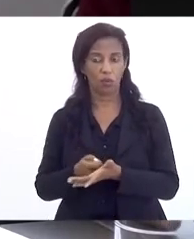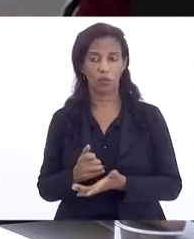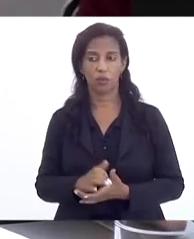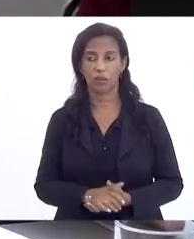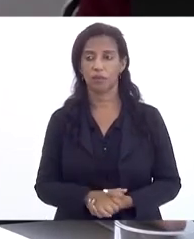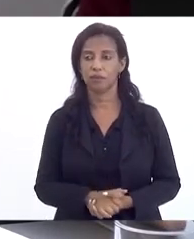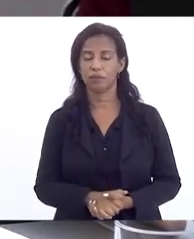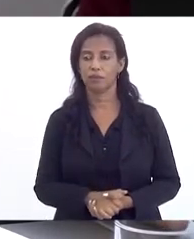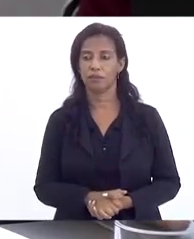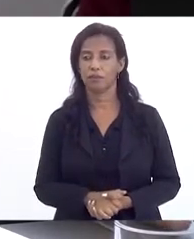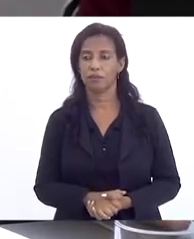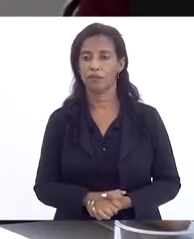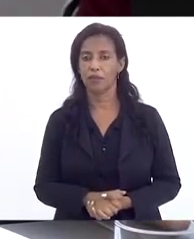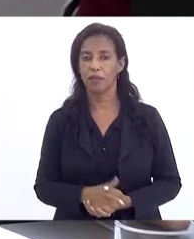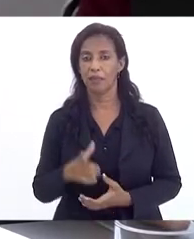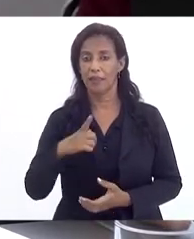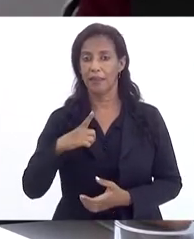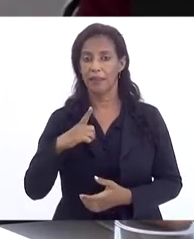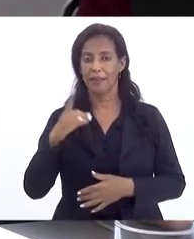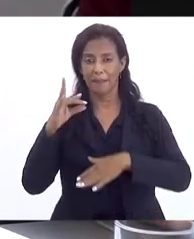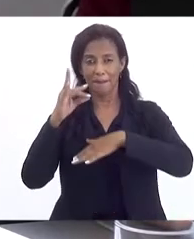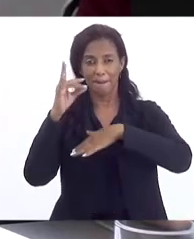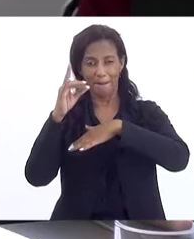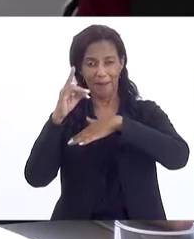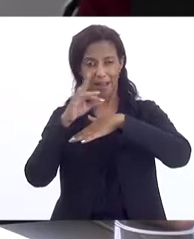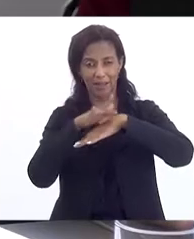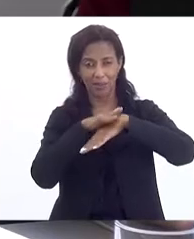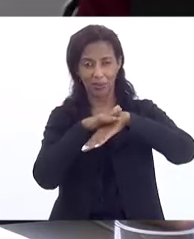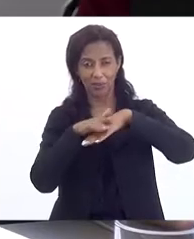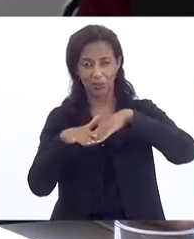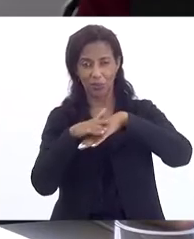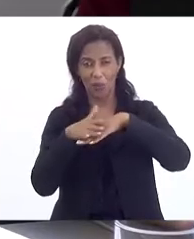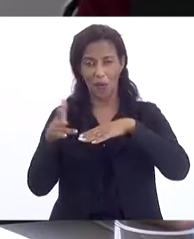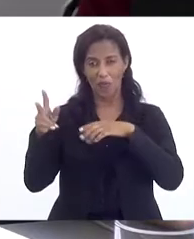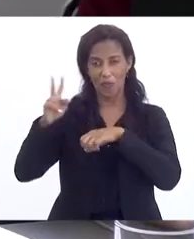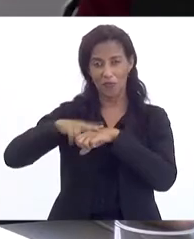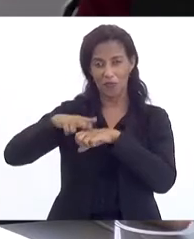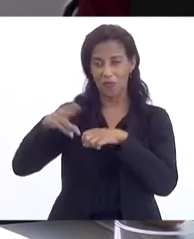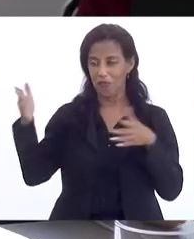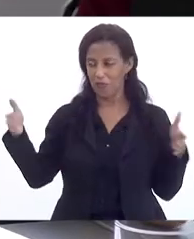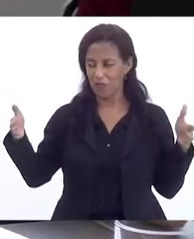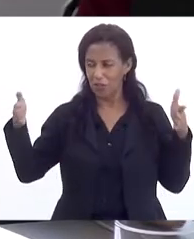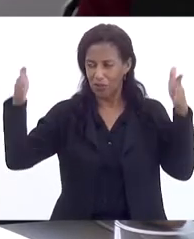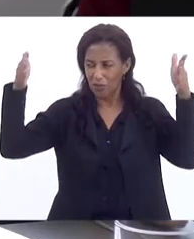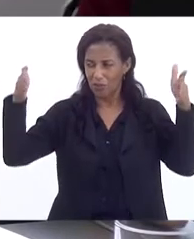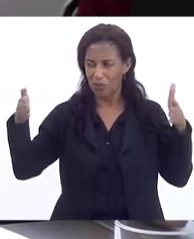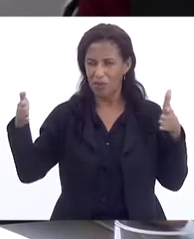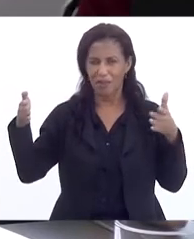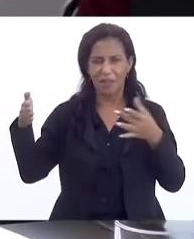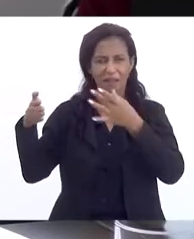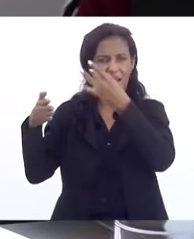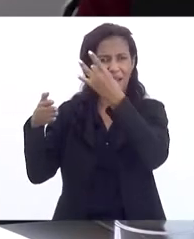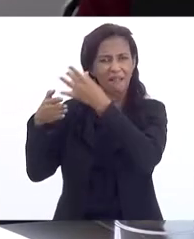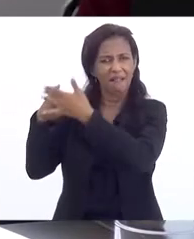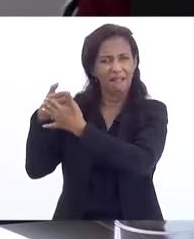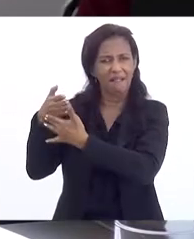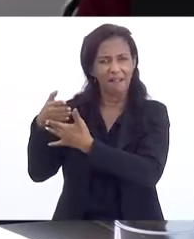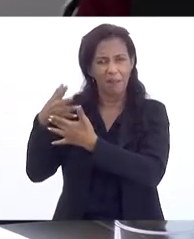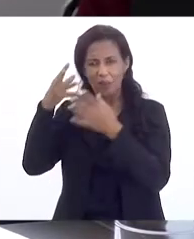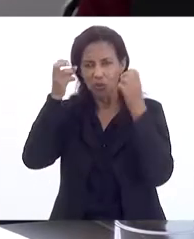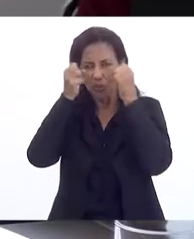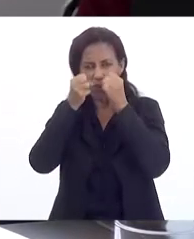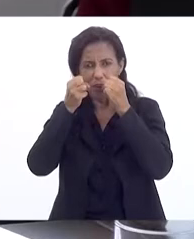ter película, para quê? Eu estranho até que tenha película no